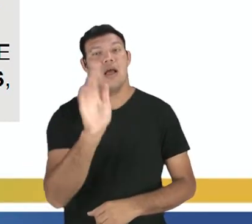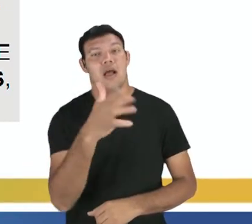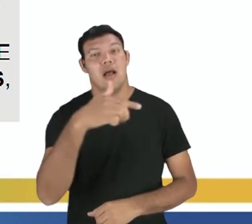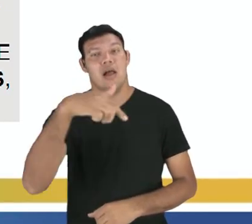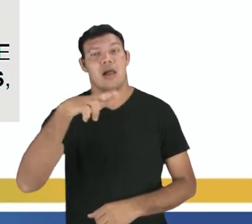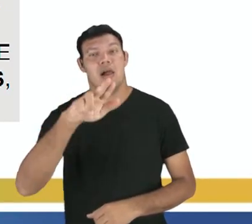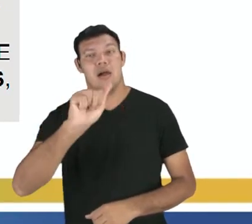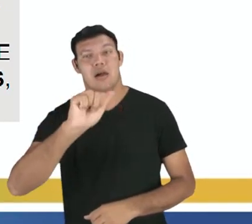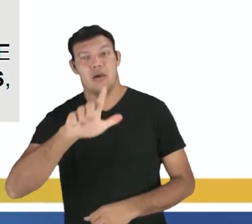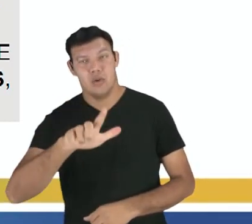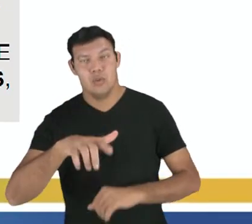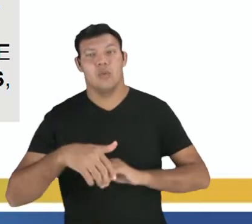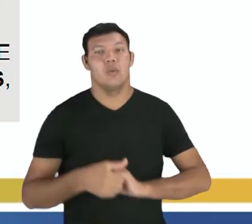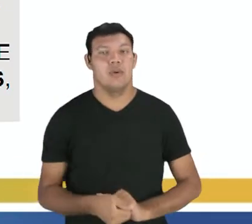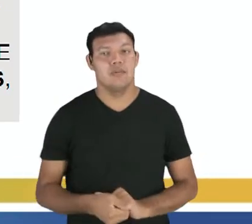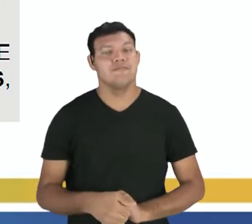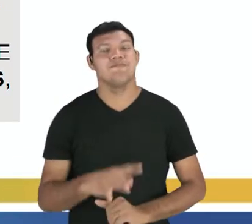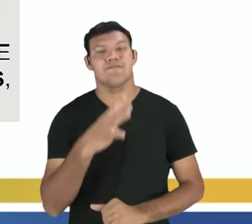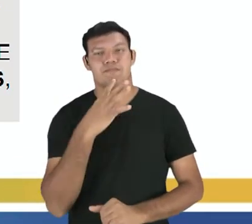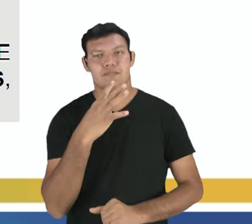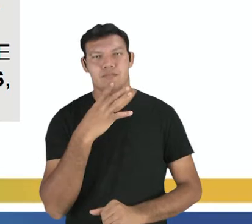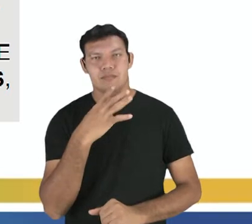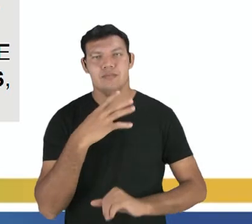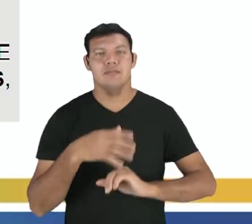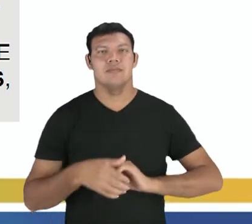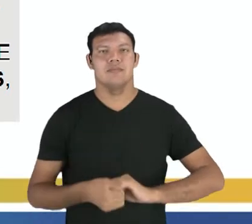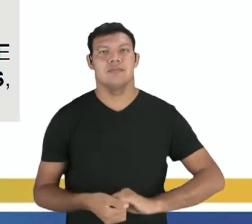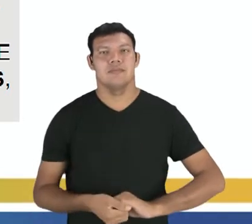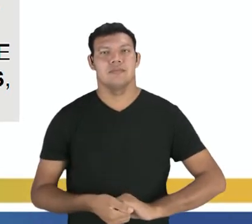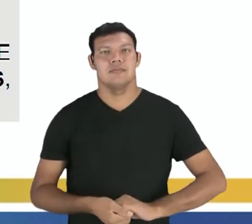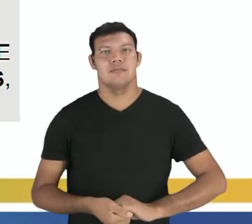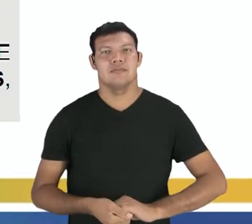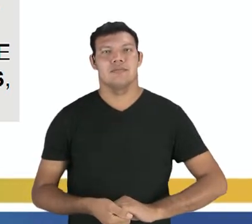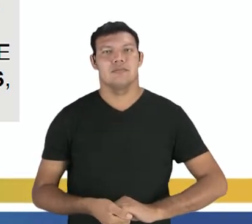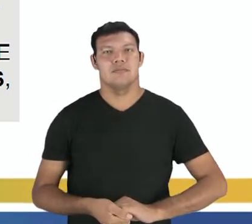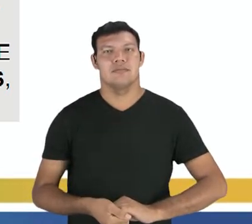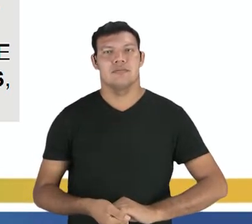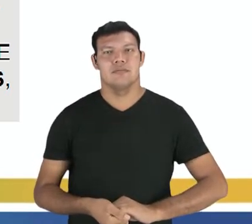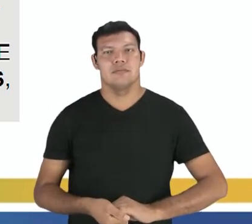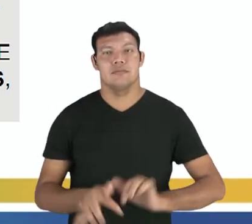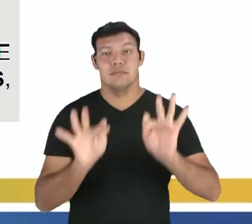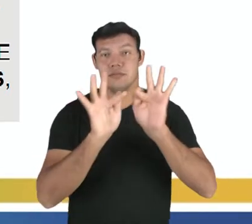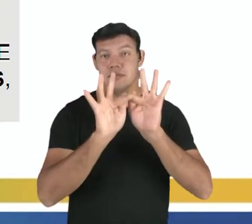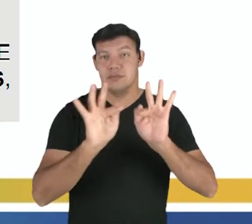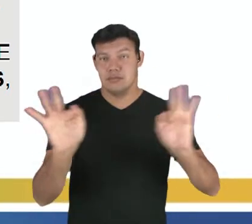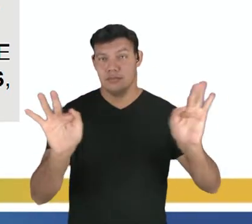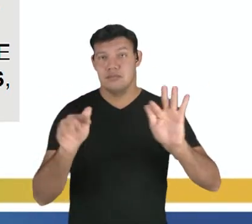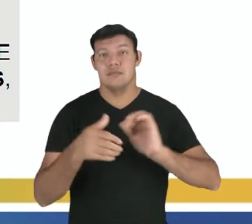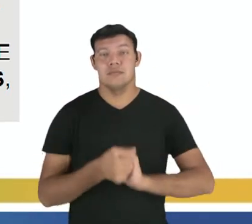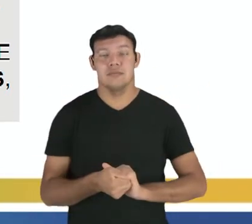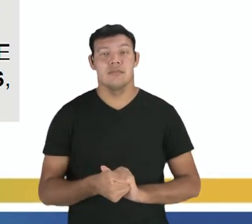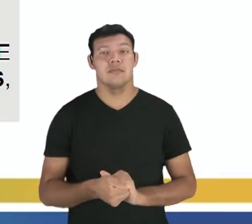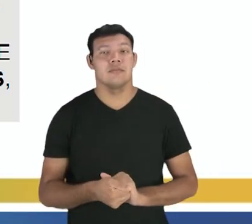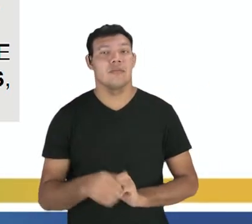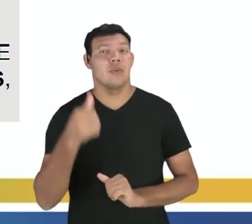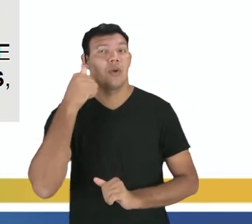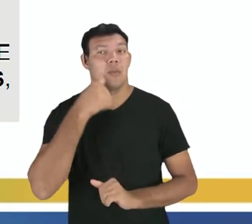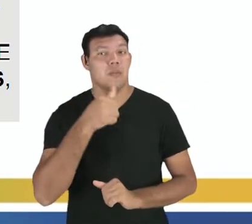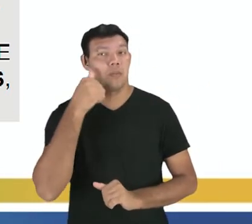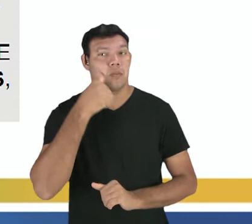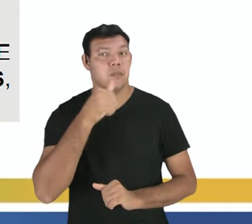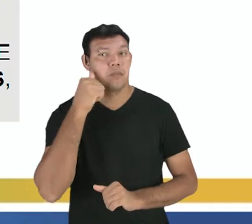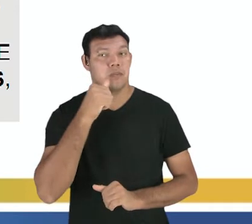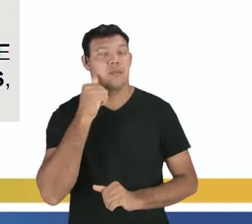garotos que conheço, os garotos os quais conheço. No caso da frase, as garotas que conheço,